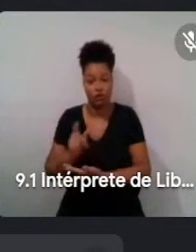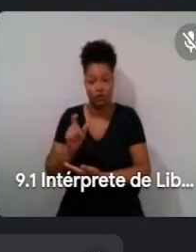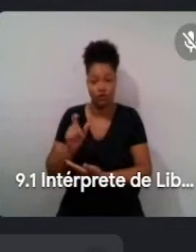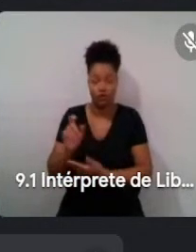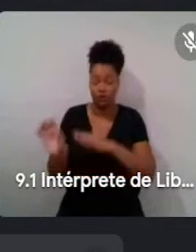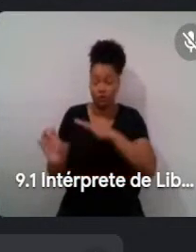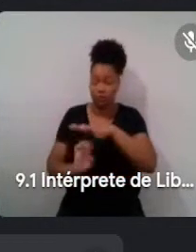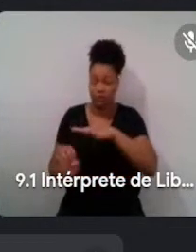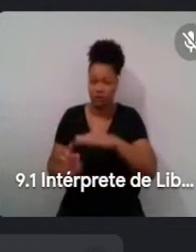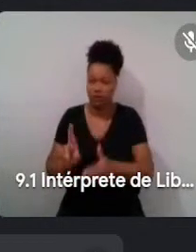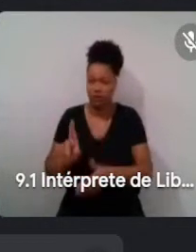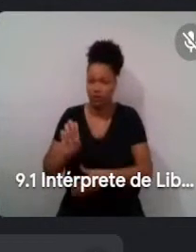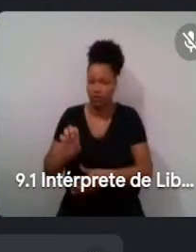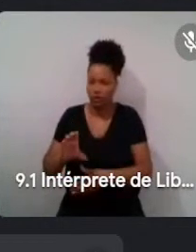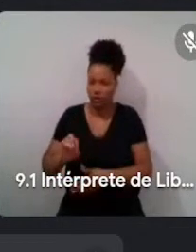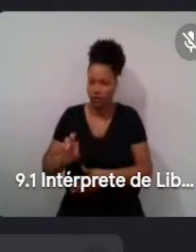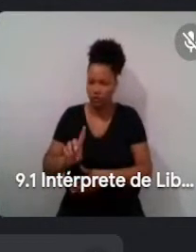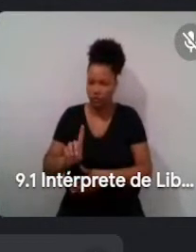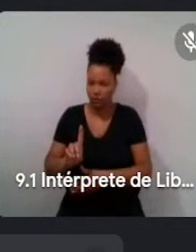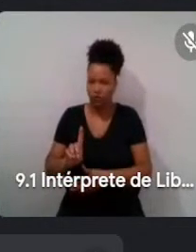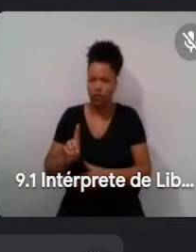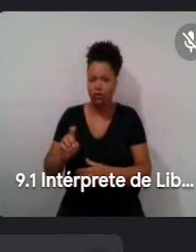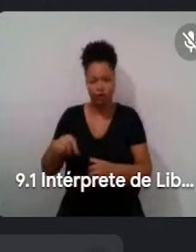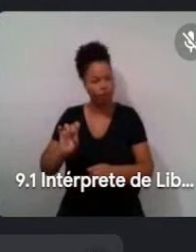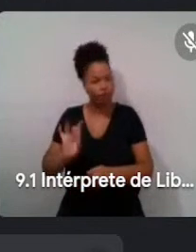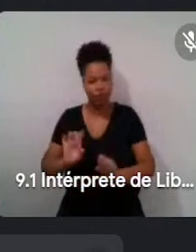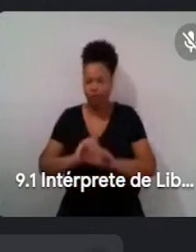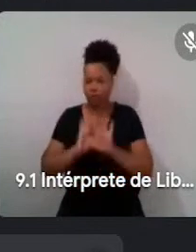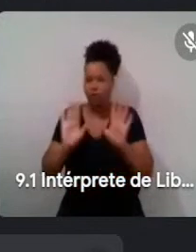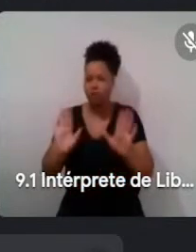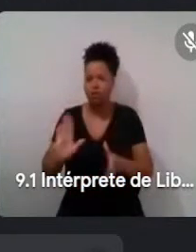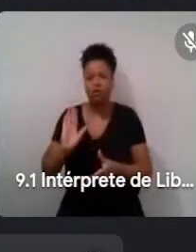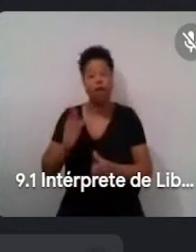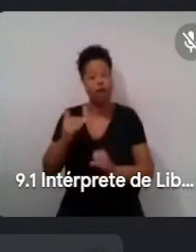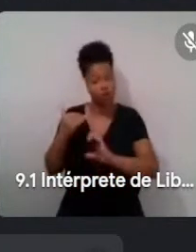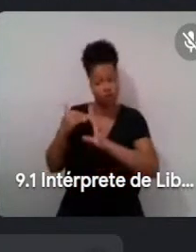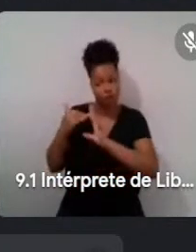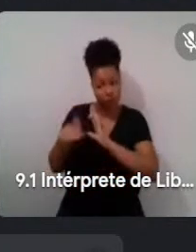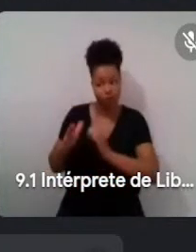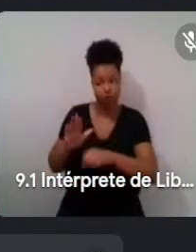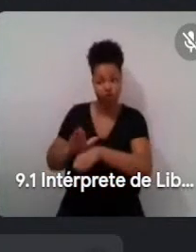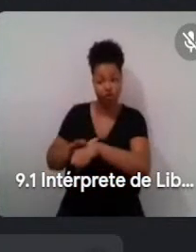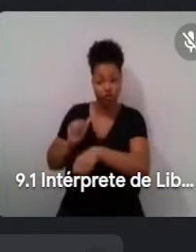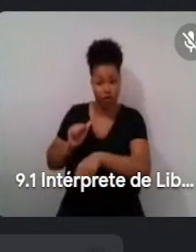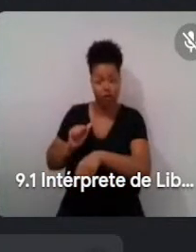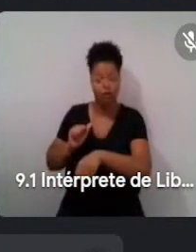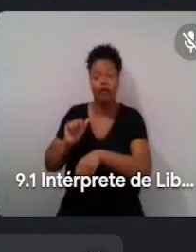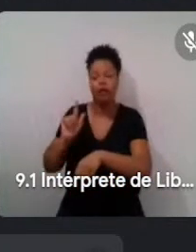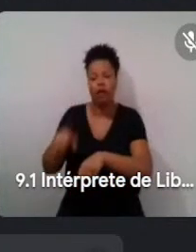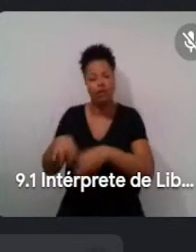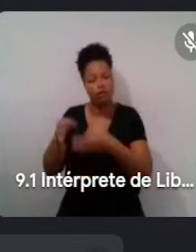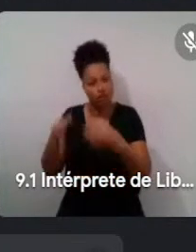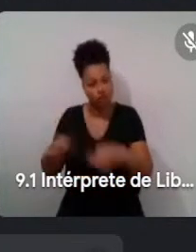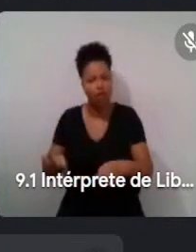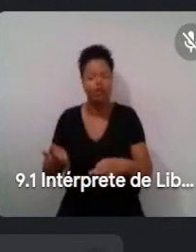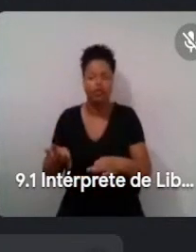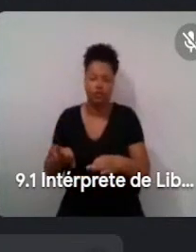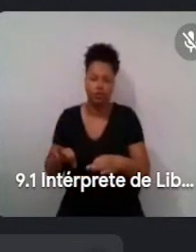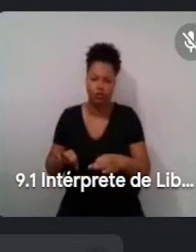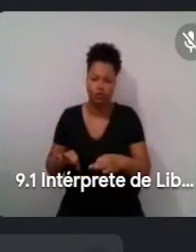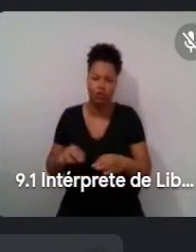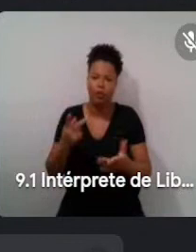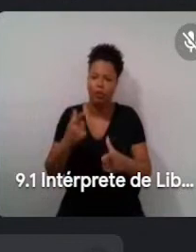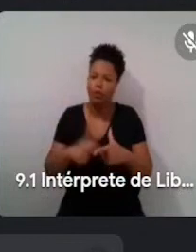esclareço, a intimação da liminar foi correta, foi para o e-mail correto. O problema da cientificação da liminar foi único e